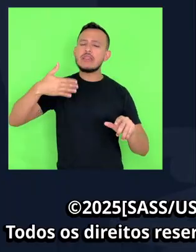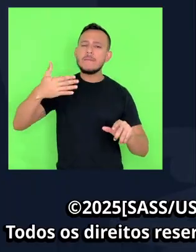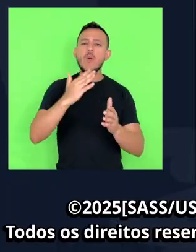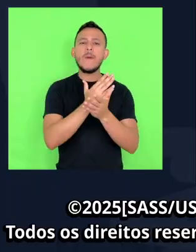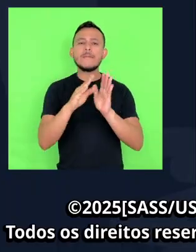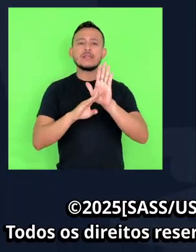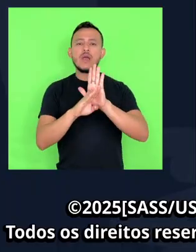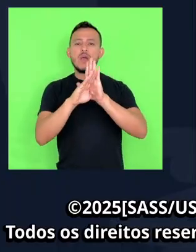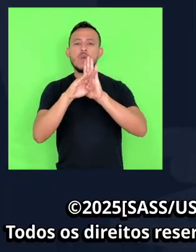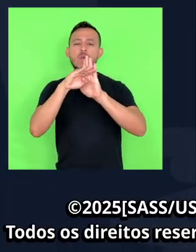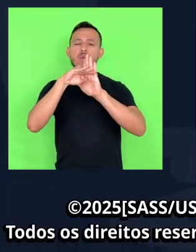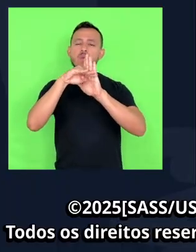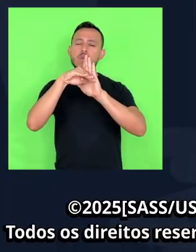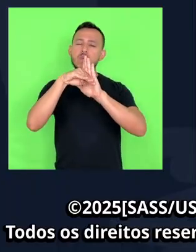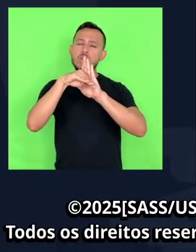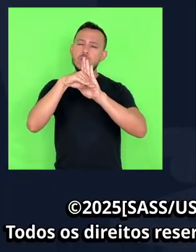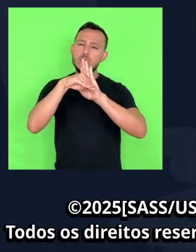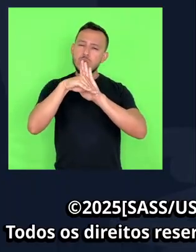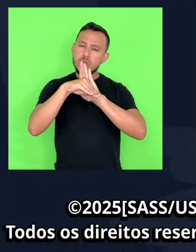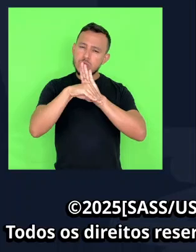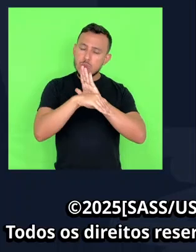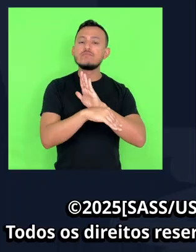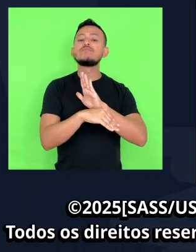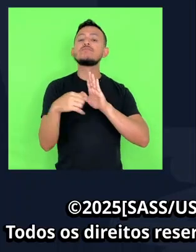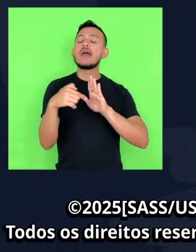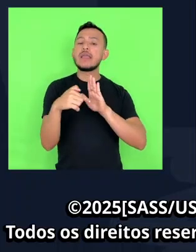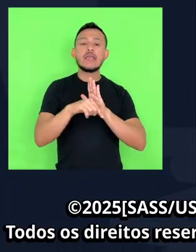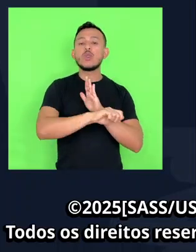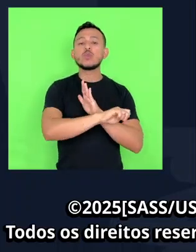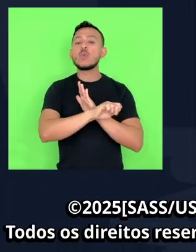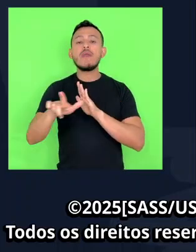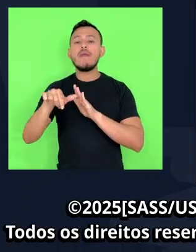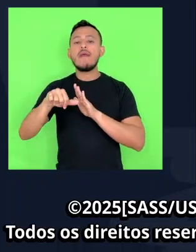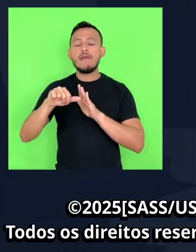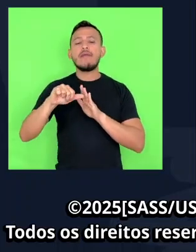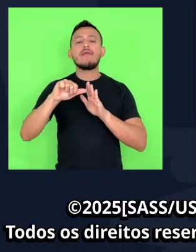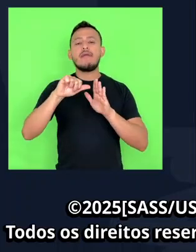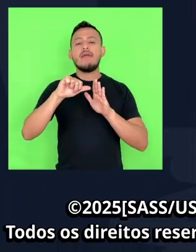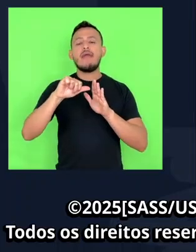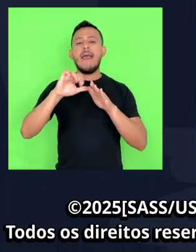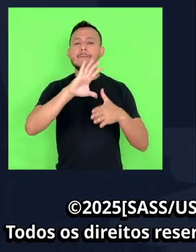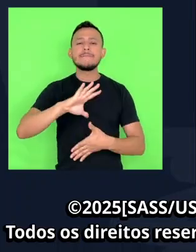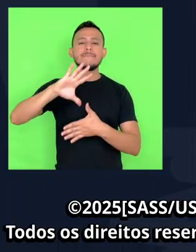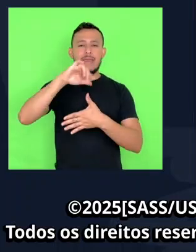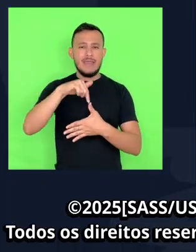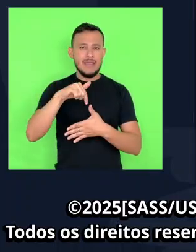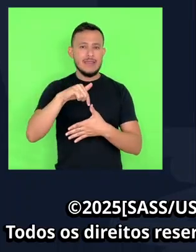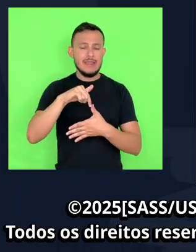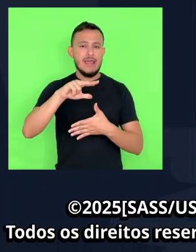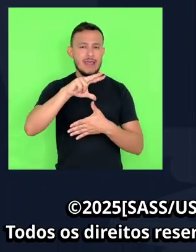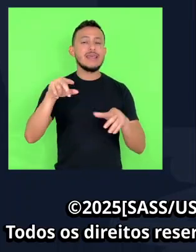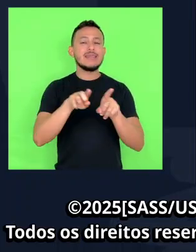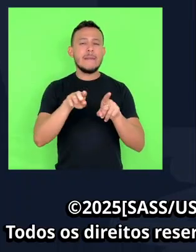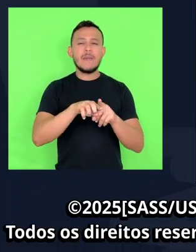começa a descer em velocidade muito maior que no restante da América Latina e aqui do